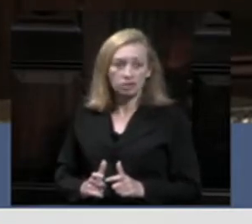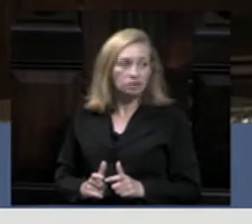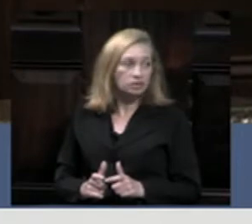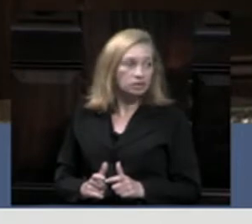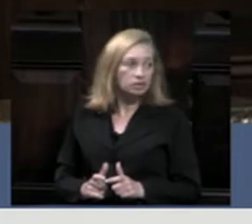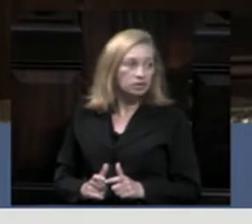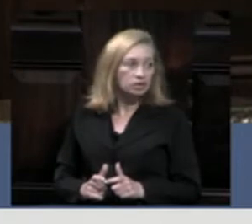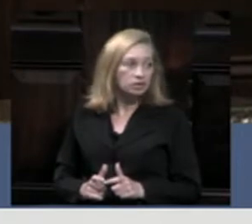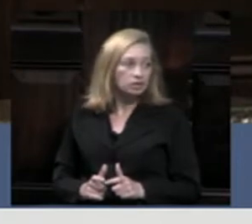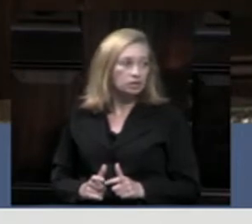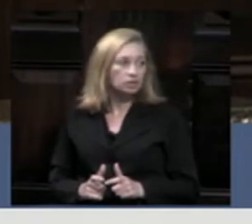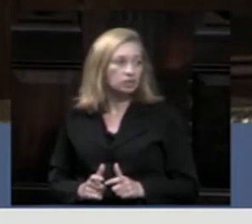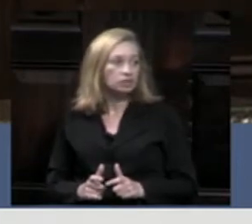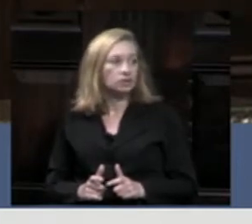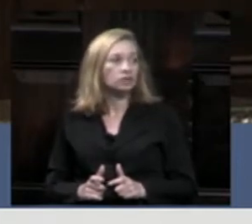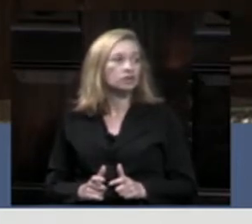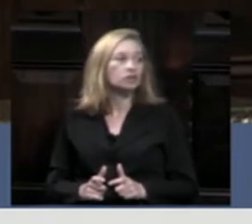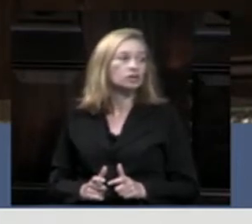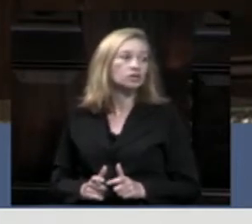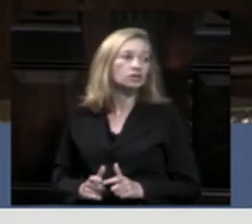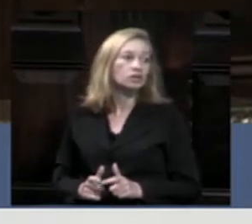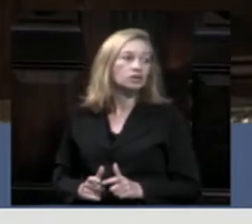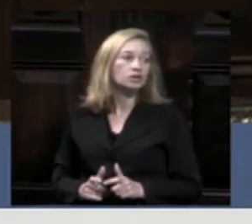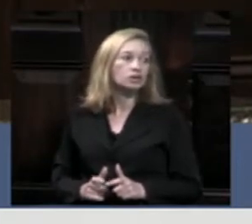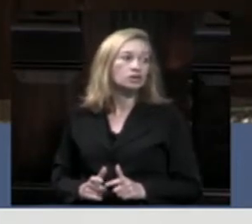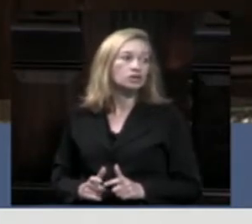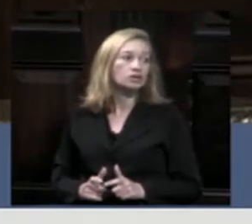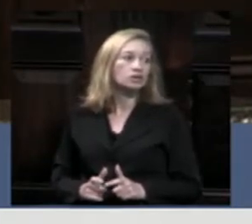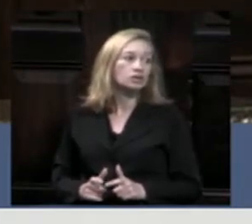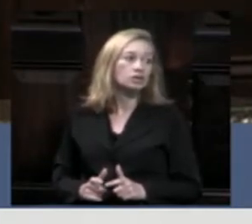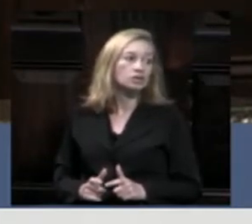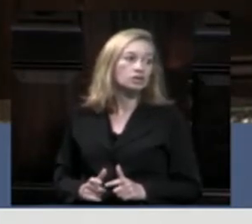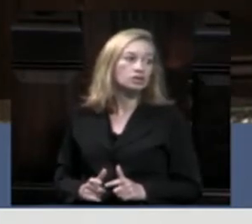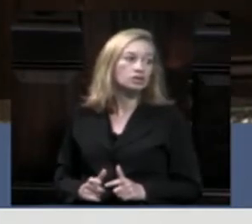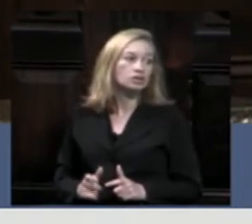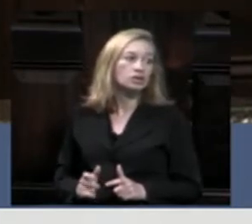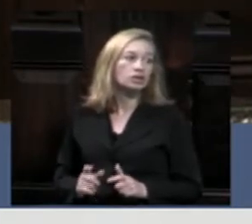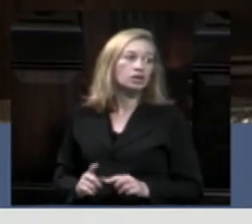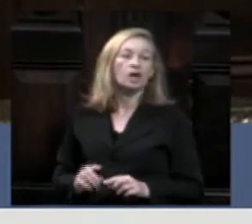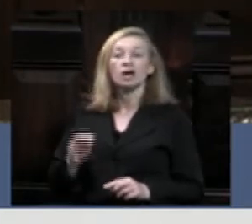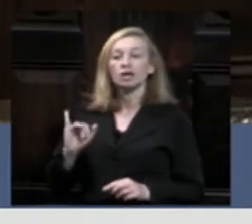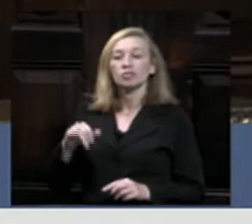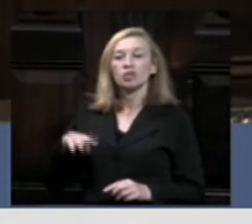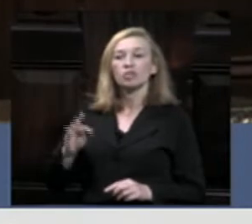favor, deputado, ou aos pleitos da especulação imobiliária.